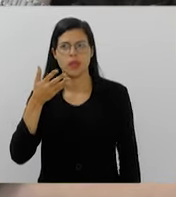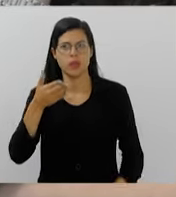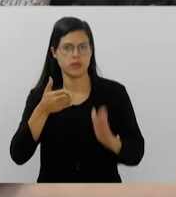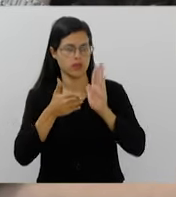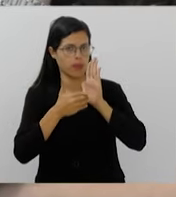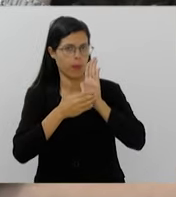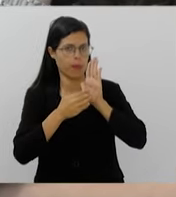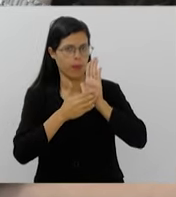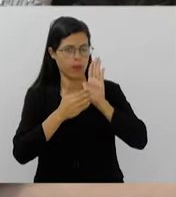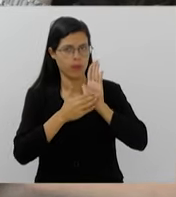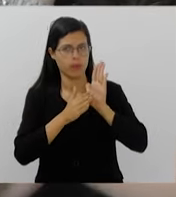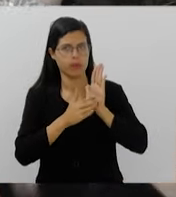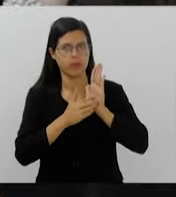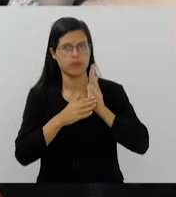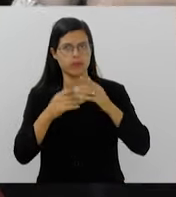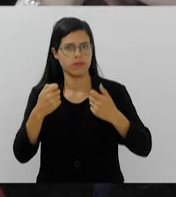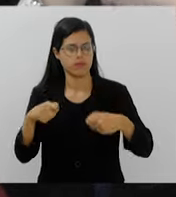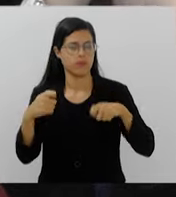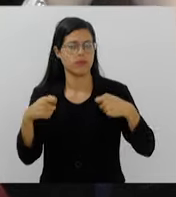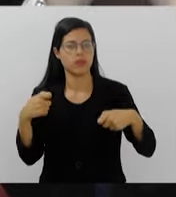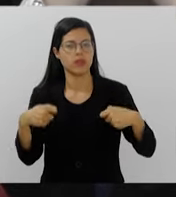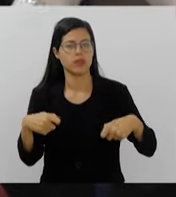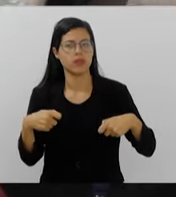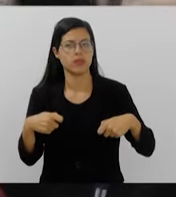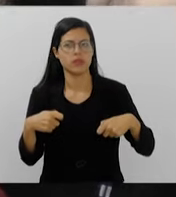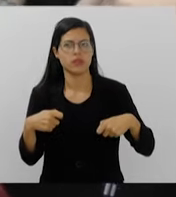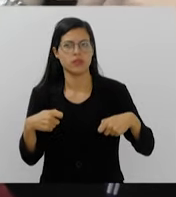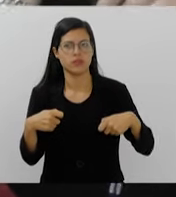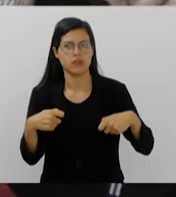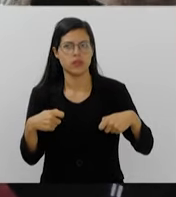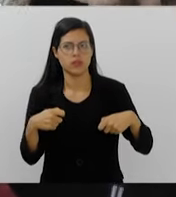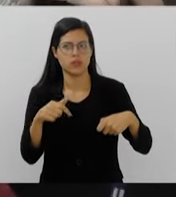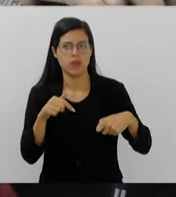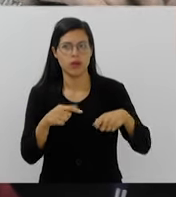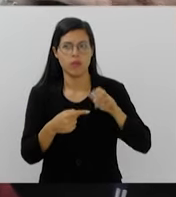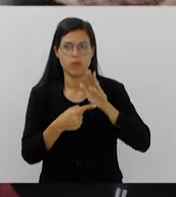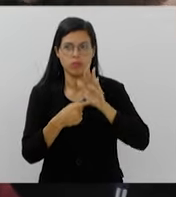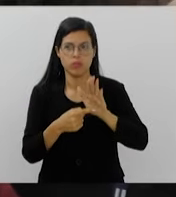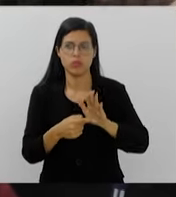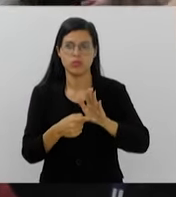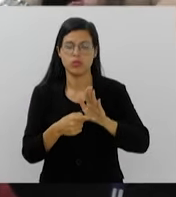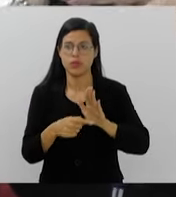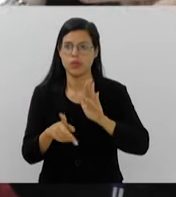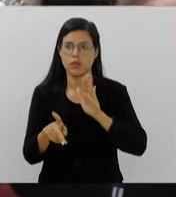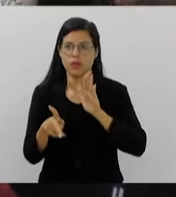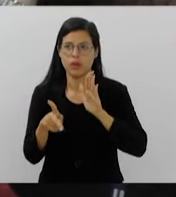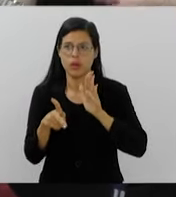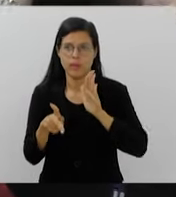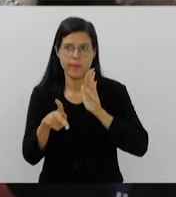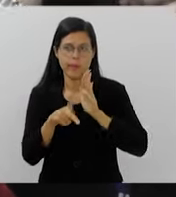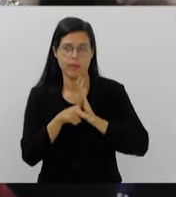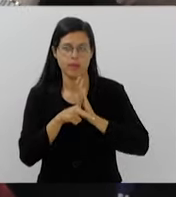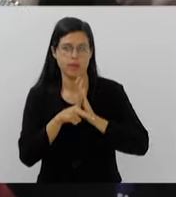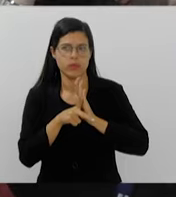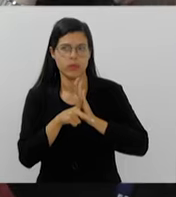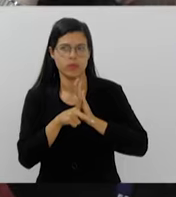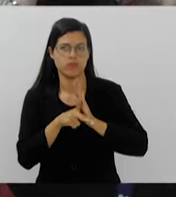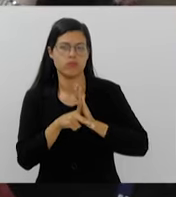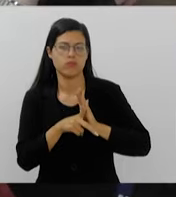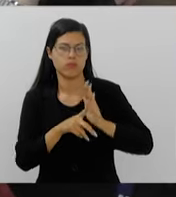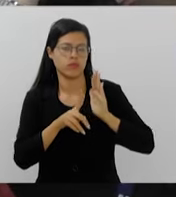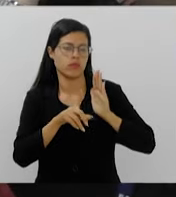proposta, eu acho que a gente precisa reforçar que trata de uma matéria disciplinada pela consolidação das leis de